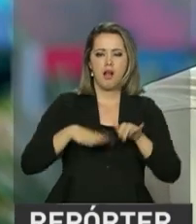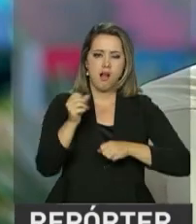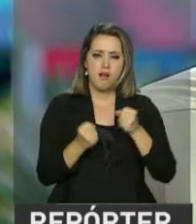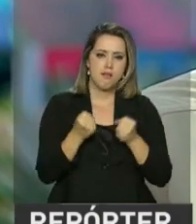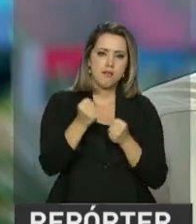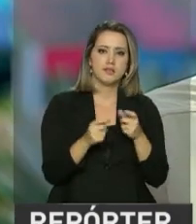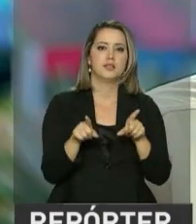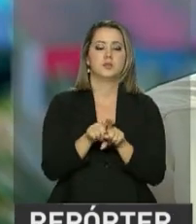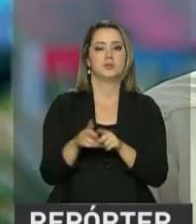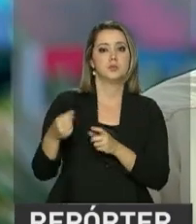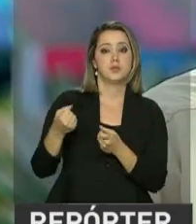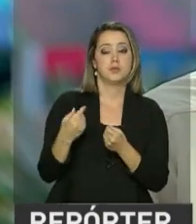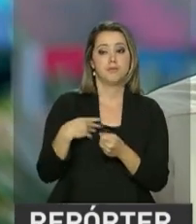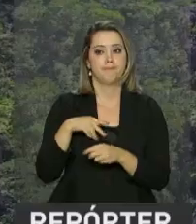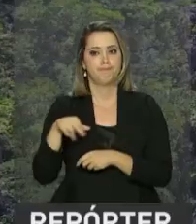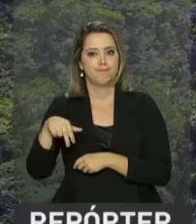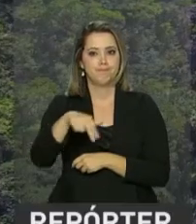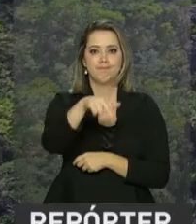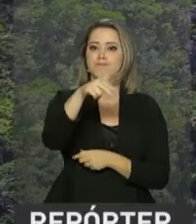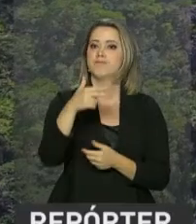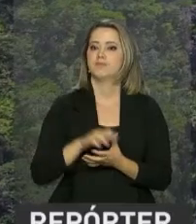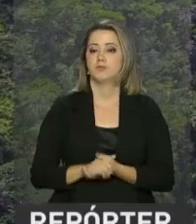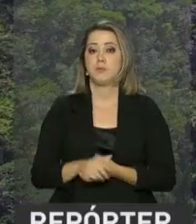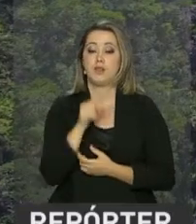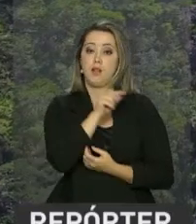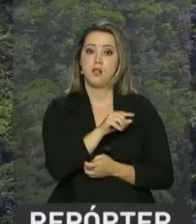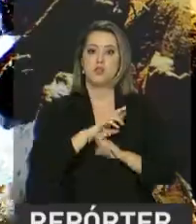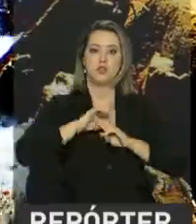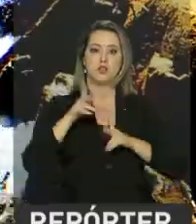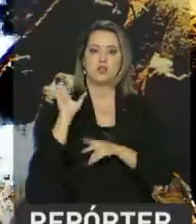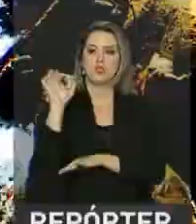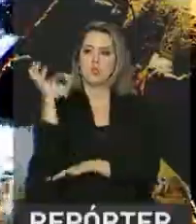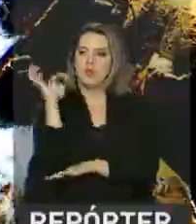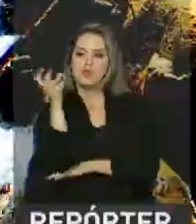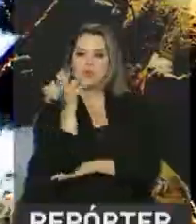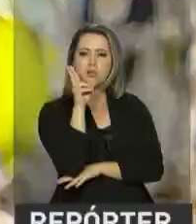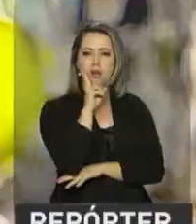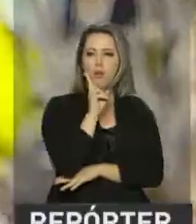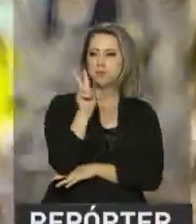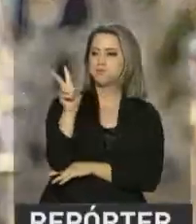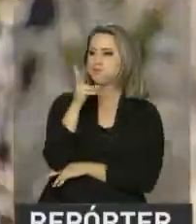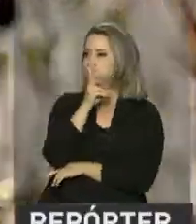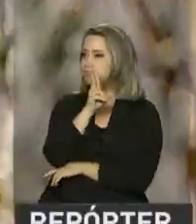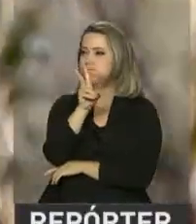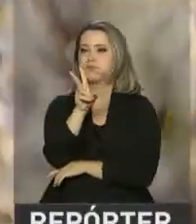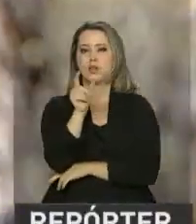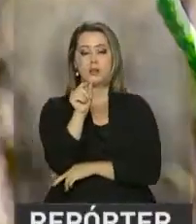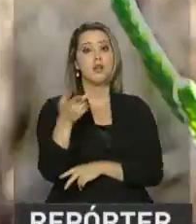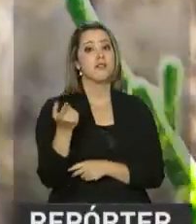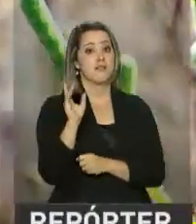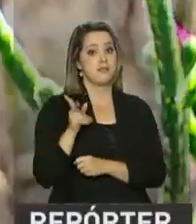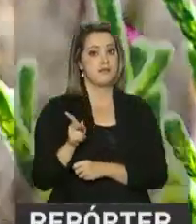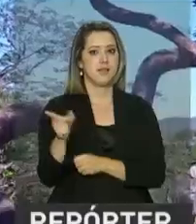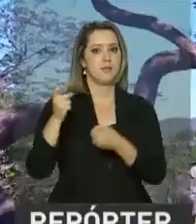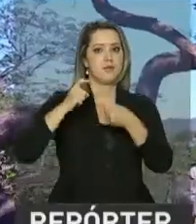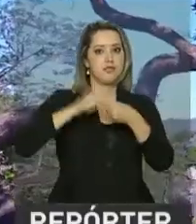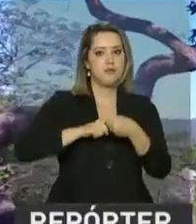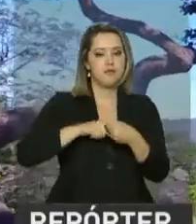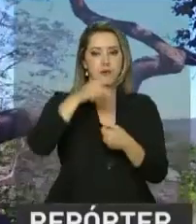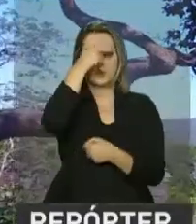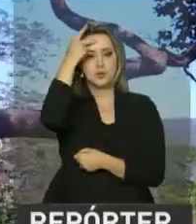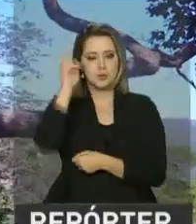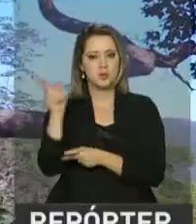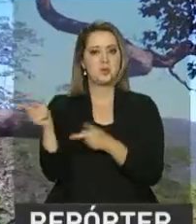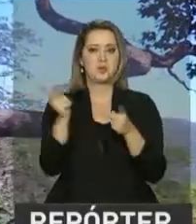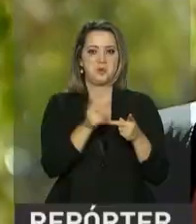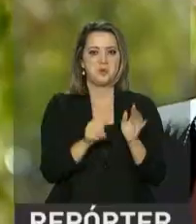caminhadas streck de longa duração ea variedade de paisagens e opções de lazer e inspira um retorno de quem já visitou a chapada